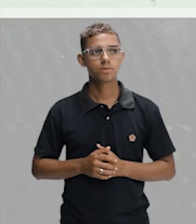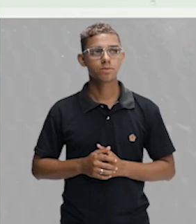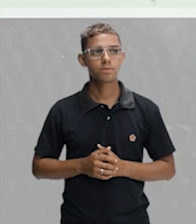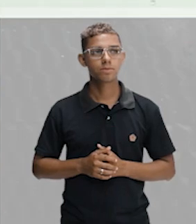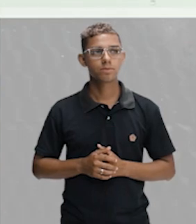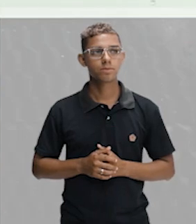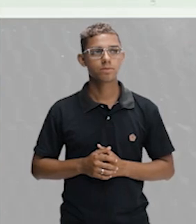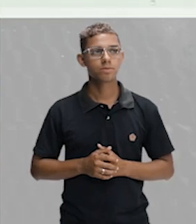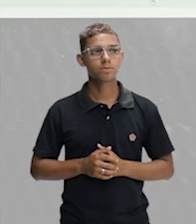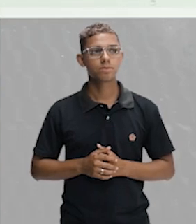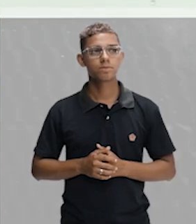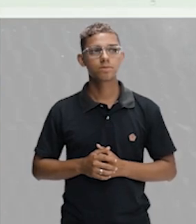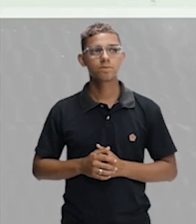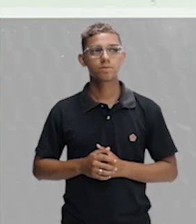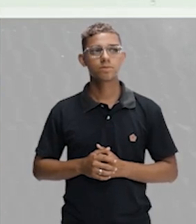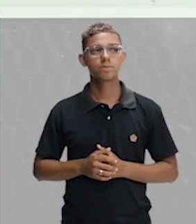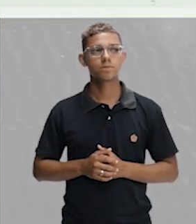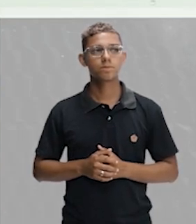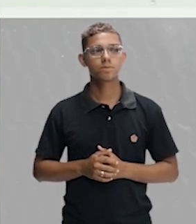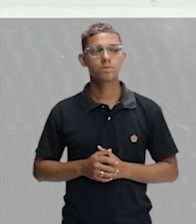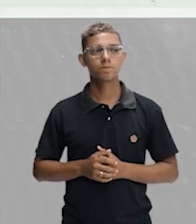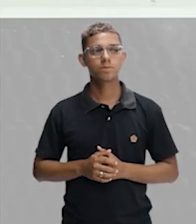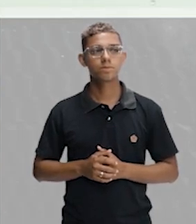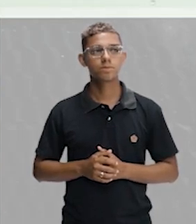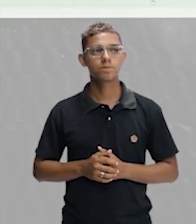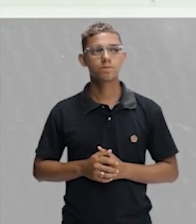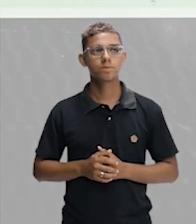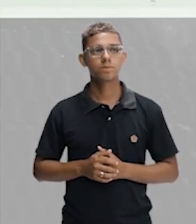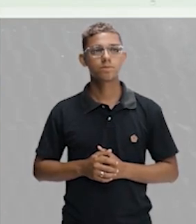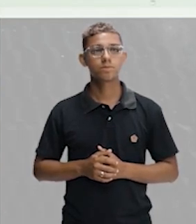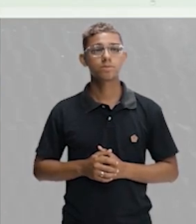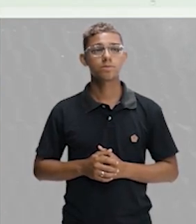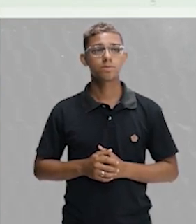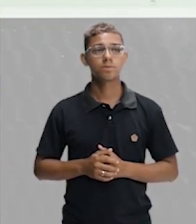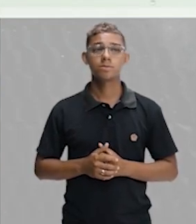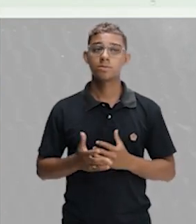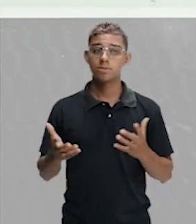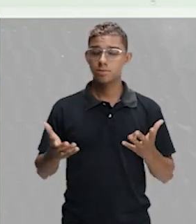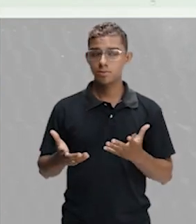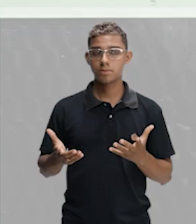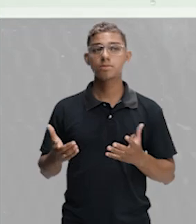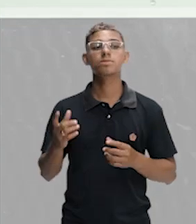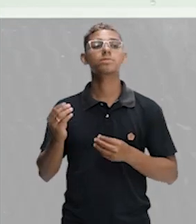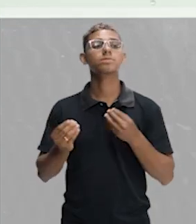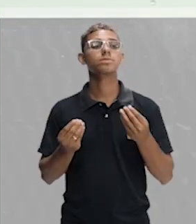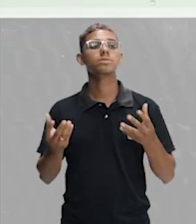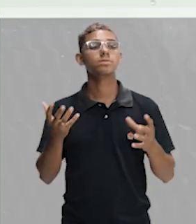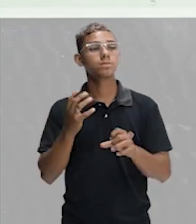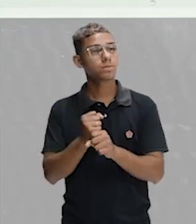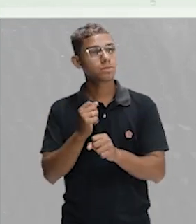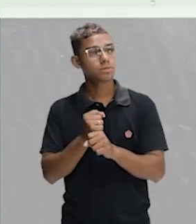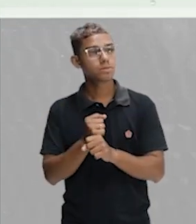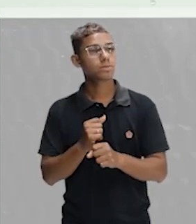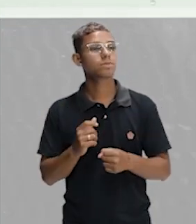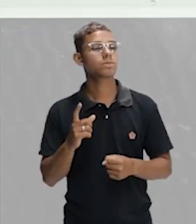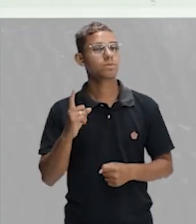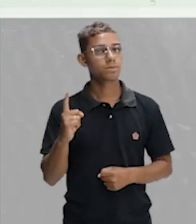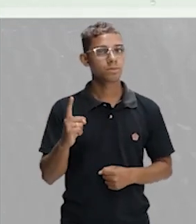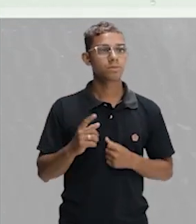+ 7 sobre 4 pronto então quem é meu coeficiente angular